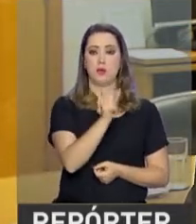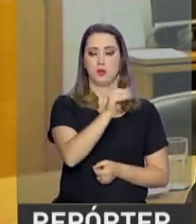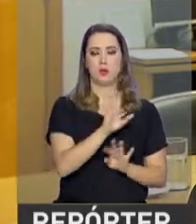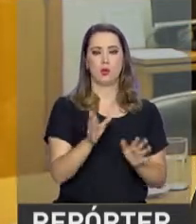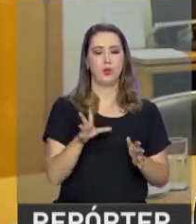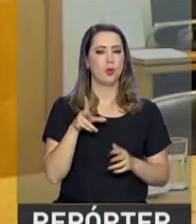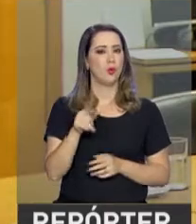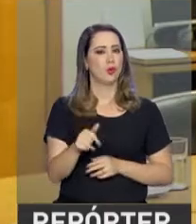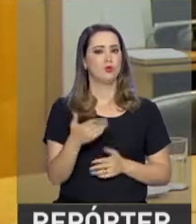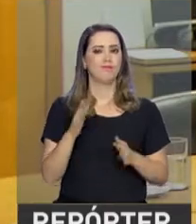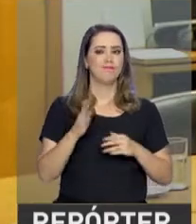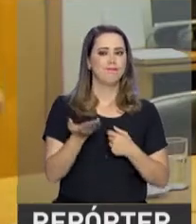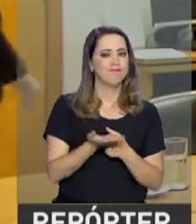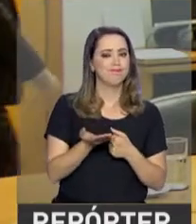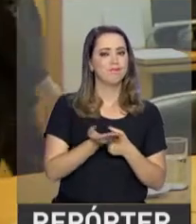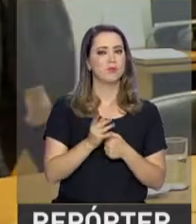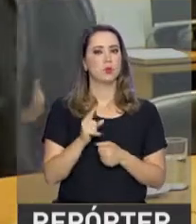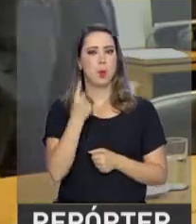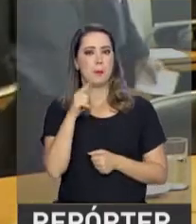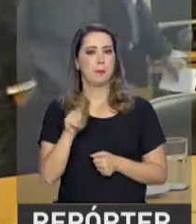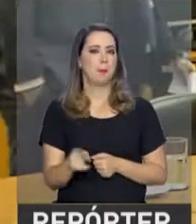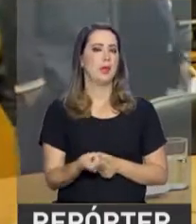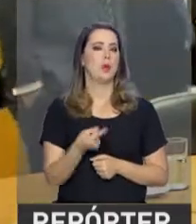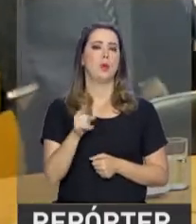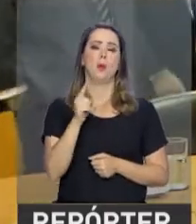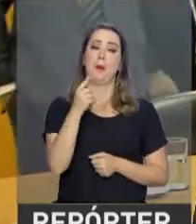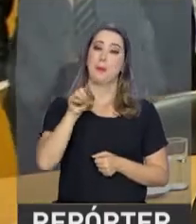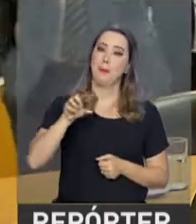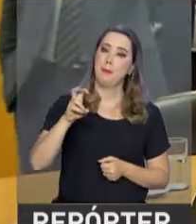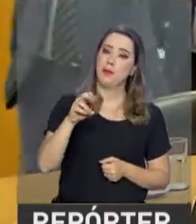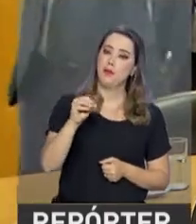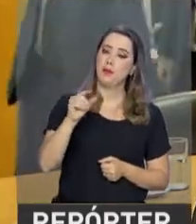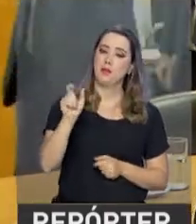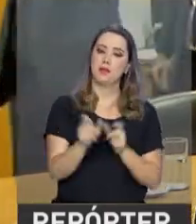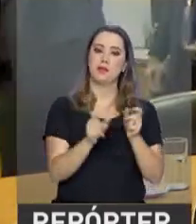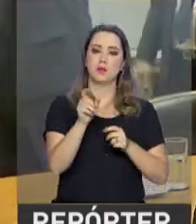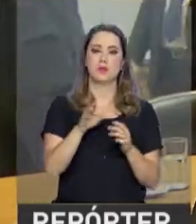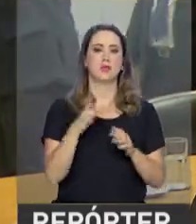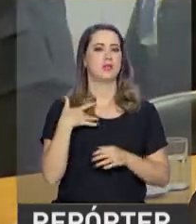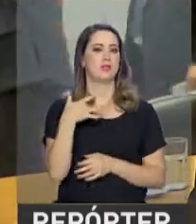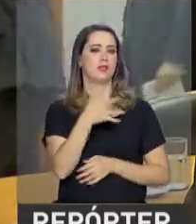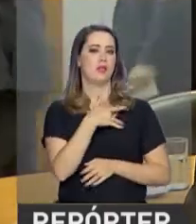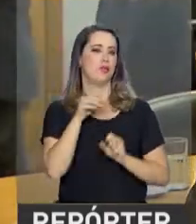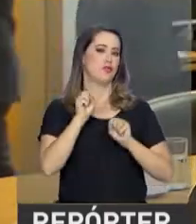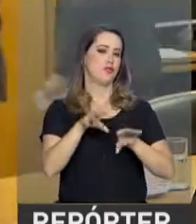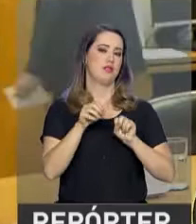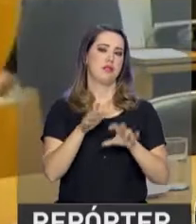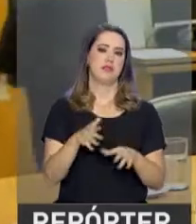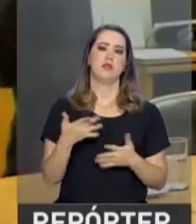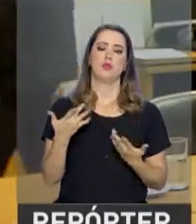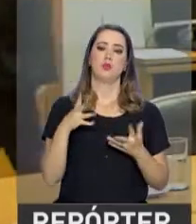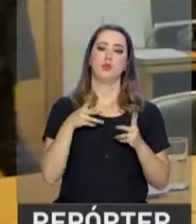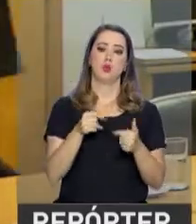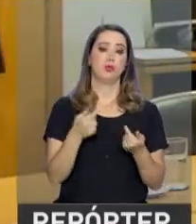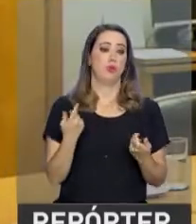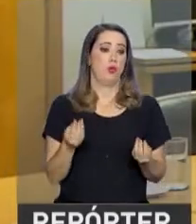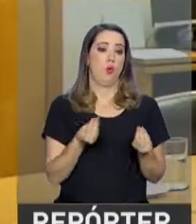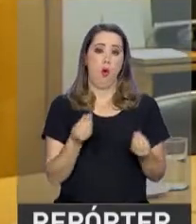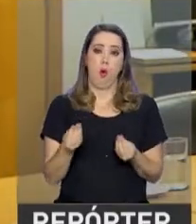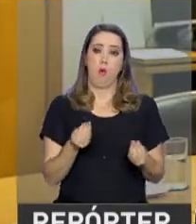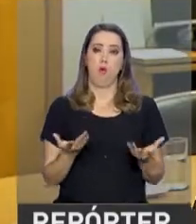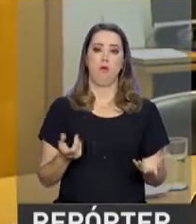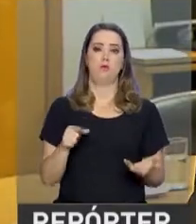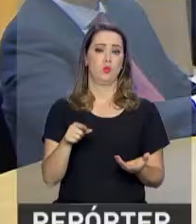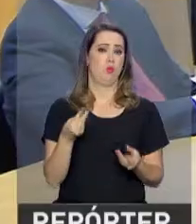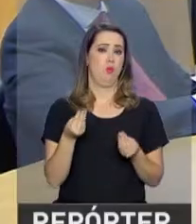média é de atendimento em torno de mil e quinhentas pessoas de área tanto na educação na saúde no social e nós ainda não temos uma estrutura planejada